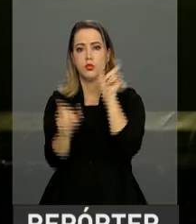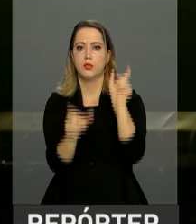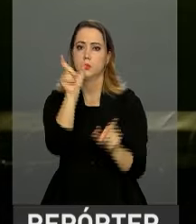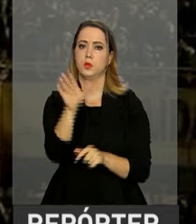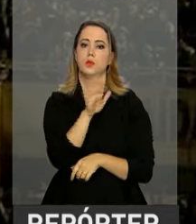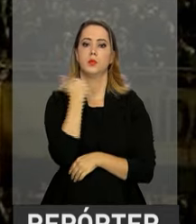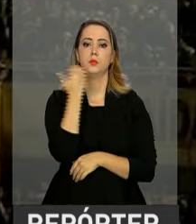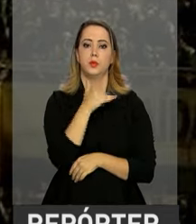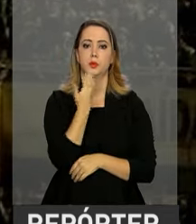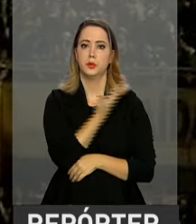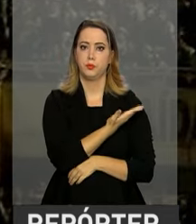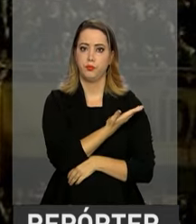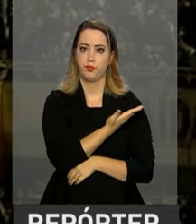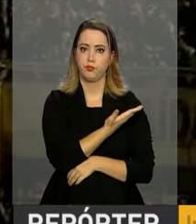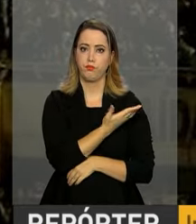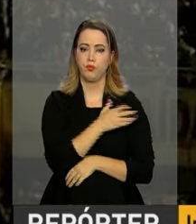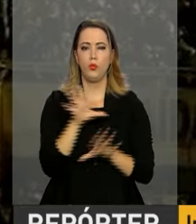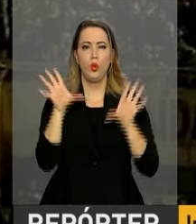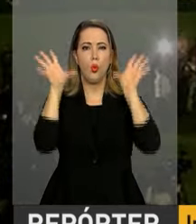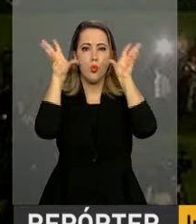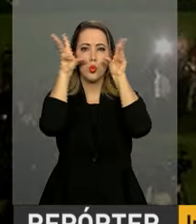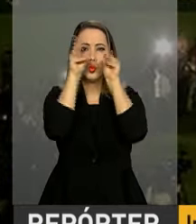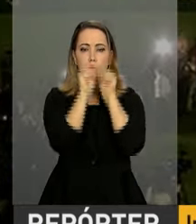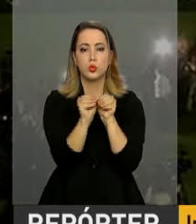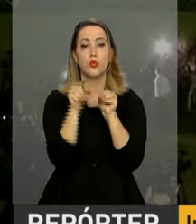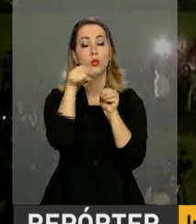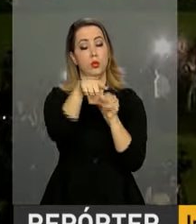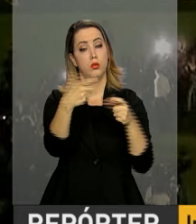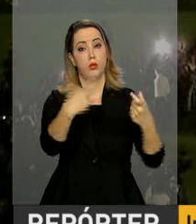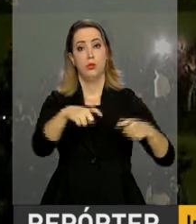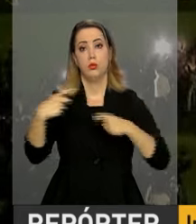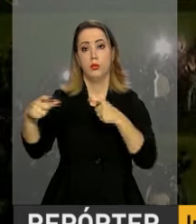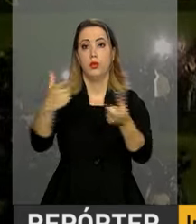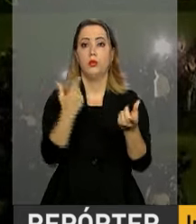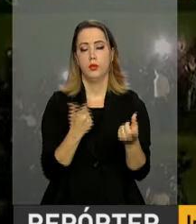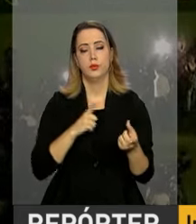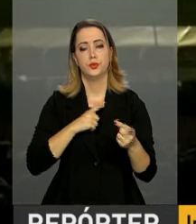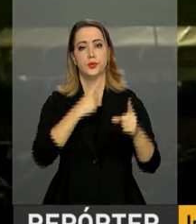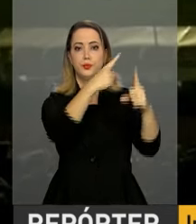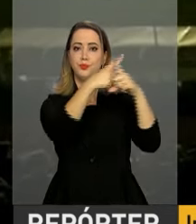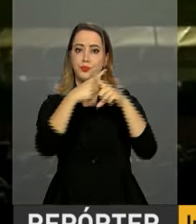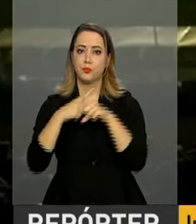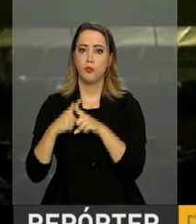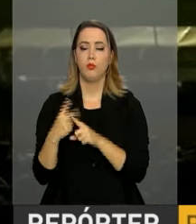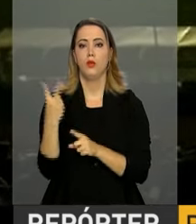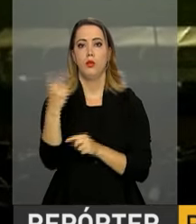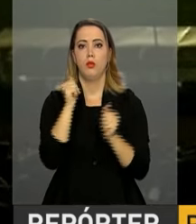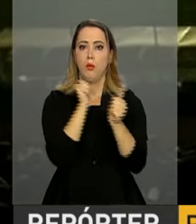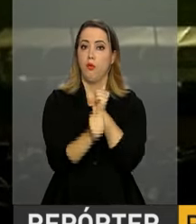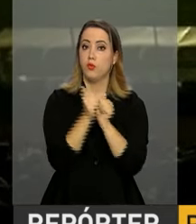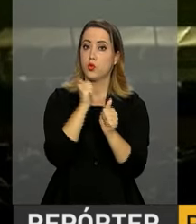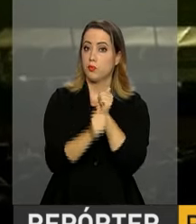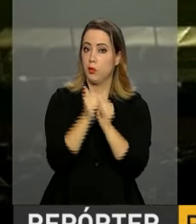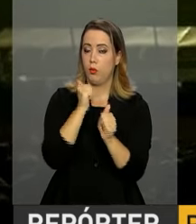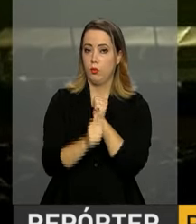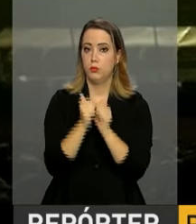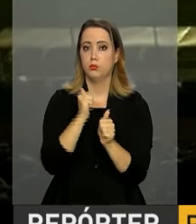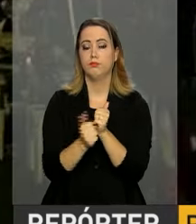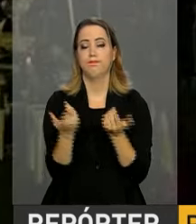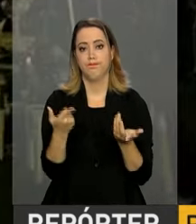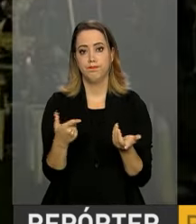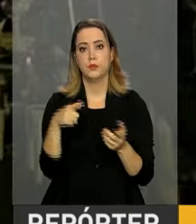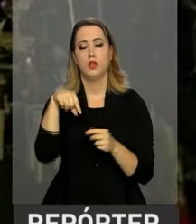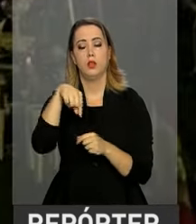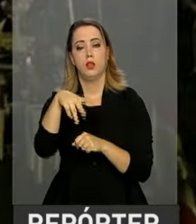escuridão no estádio Atanásio Girardotti. Ali seria o local da partida entre a Chapecoense e o Atlético Nacional da